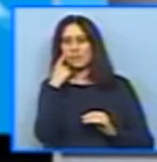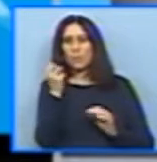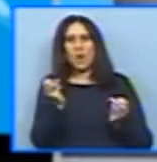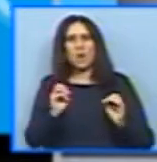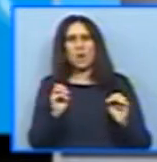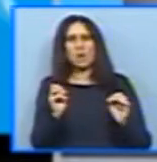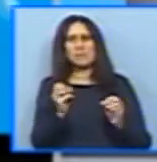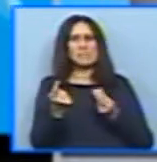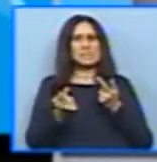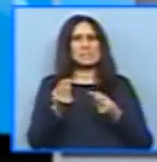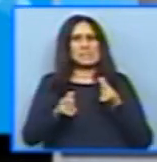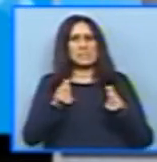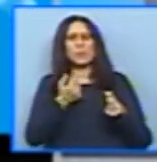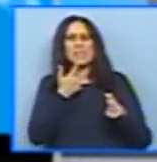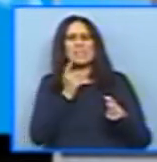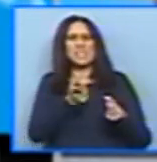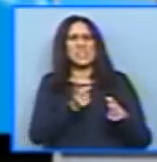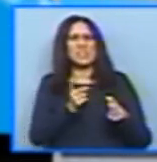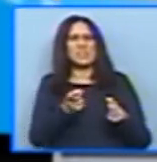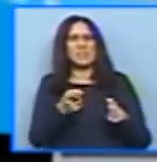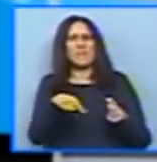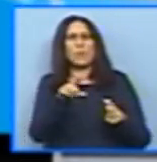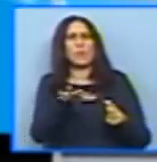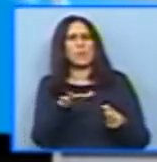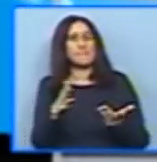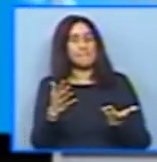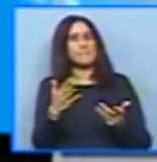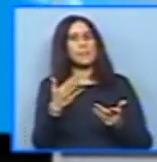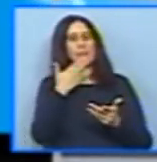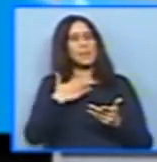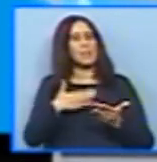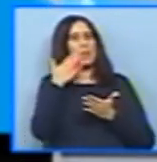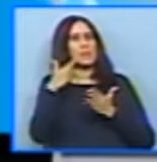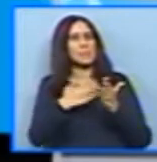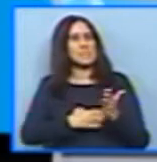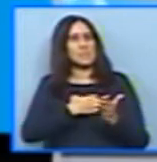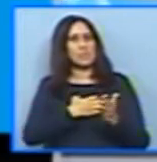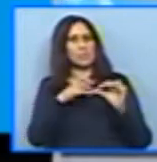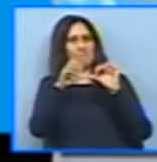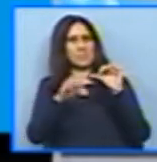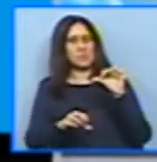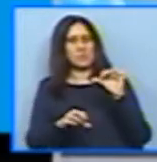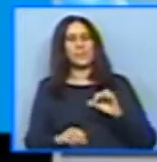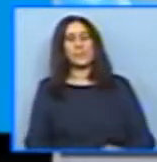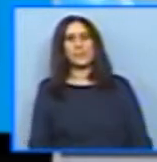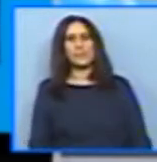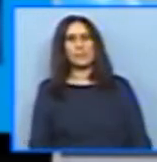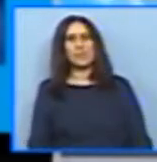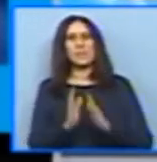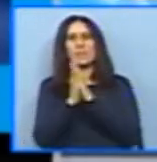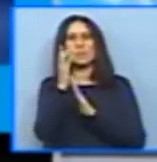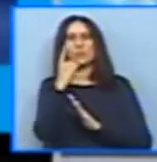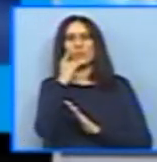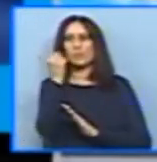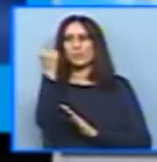verbo, ficamos um bocadinho, o que é que isto quer dizer, para onde é que vai? Ou seja, encaminha, dá sentido à narração. O verbo de Deus,